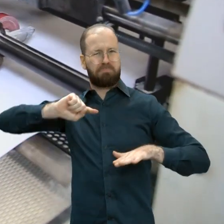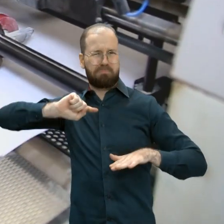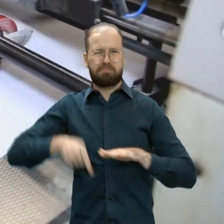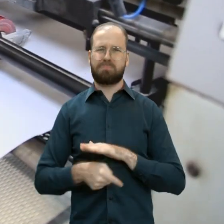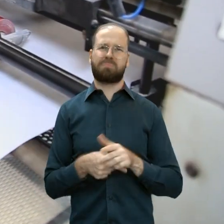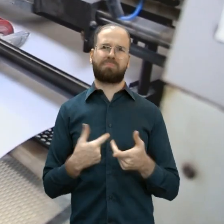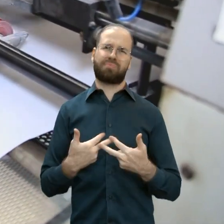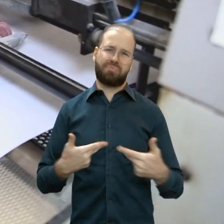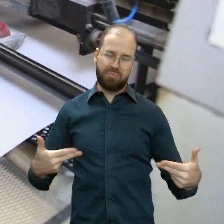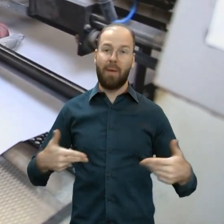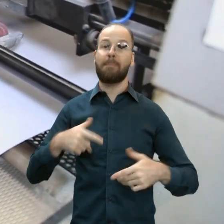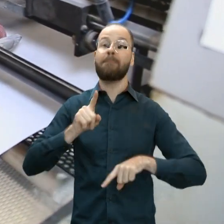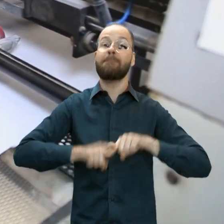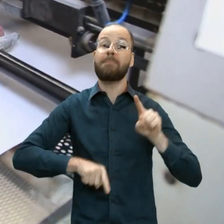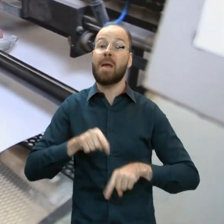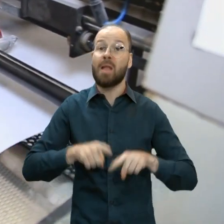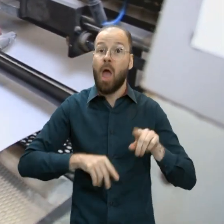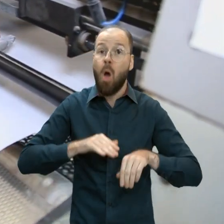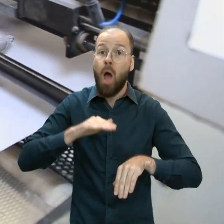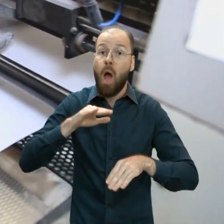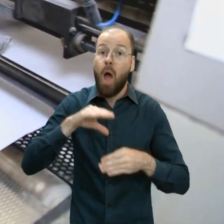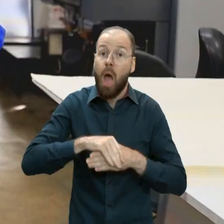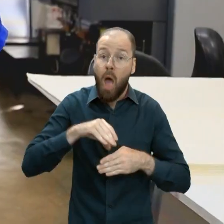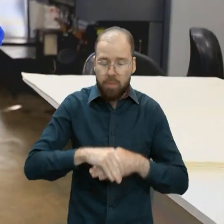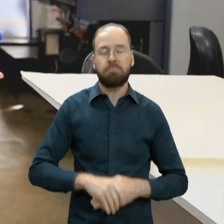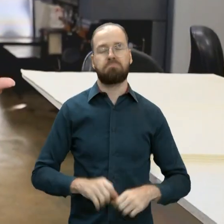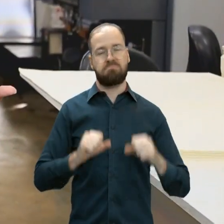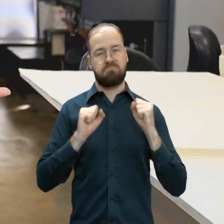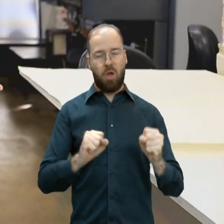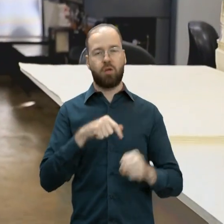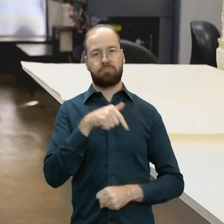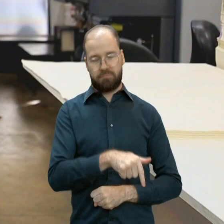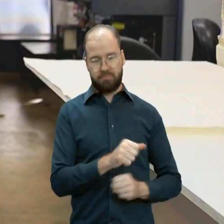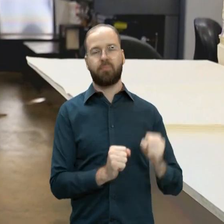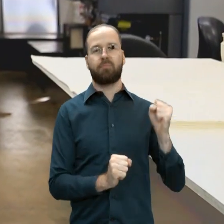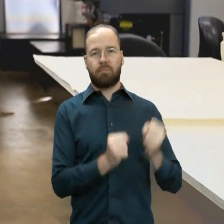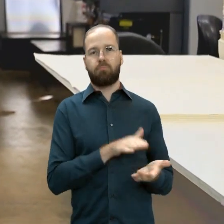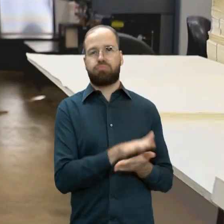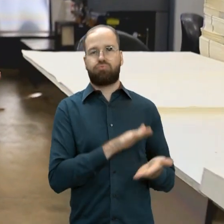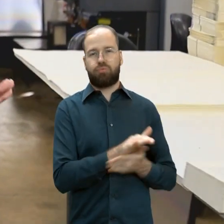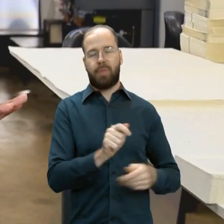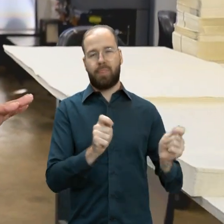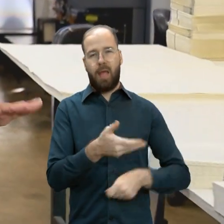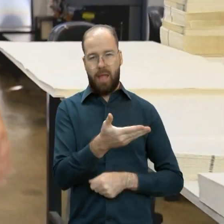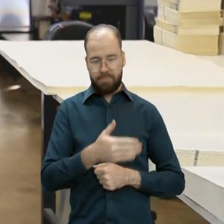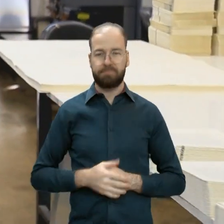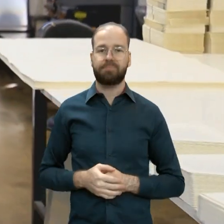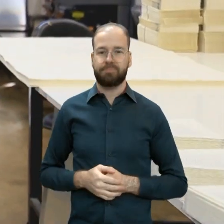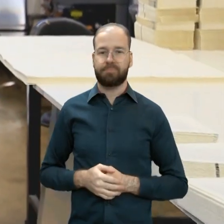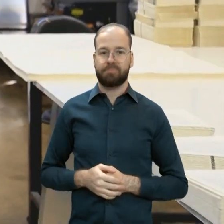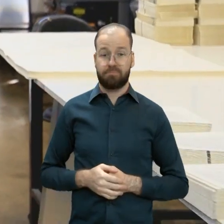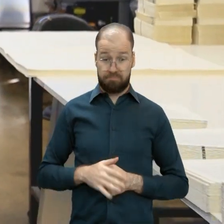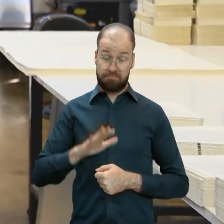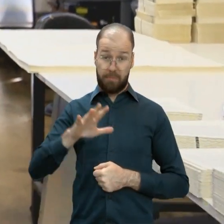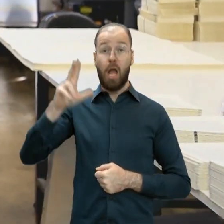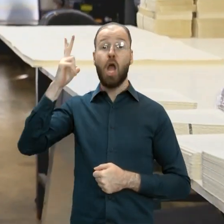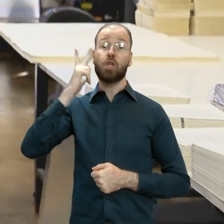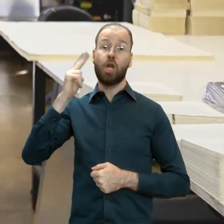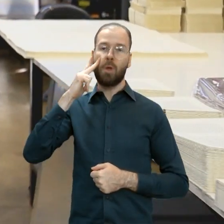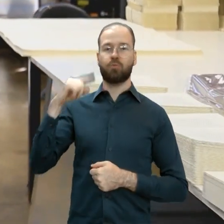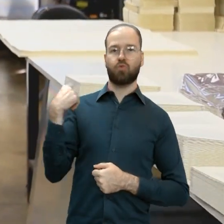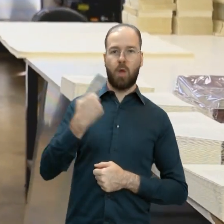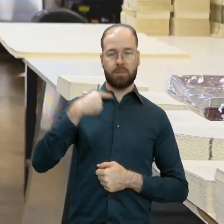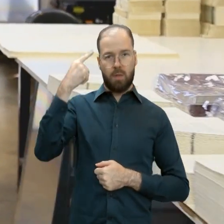gráfico necessário a gente pode produzir aqui. Normalmente, a gente quer tirar a ideia do papel, colocar na